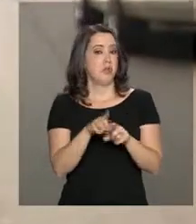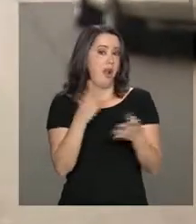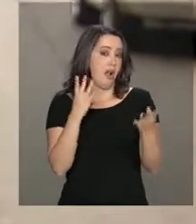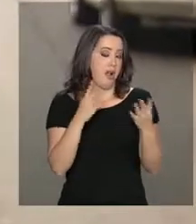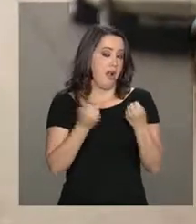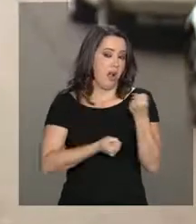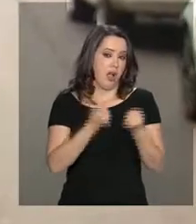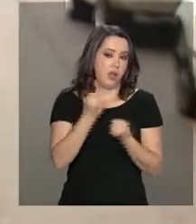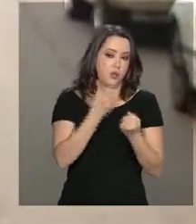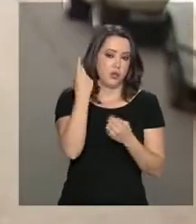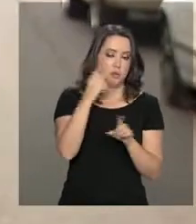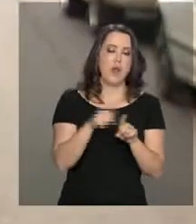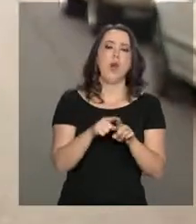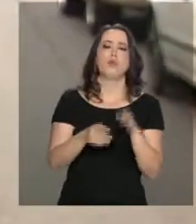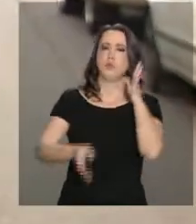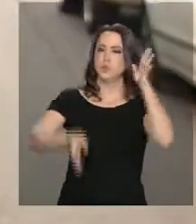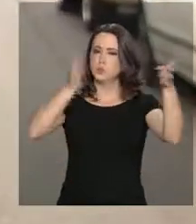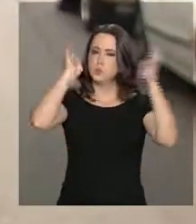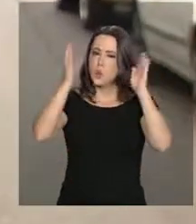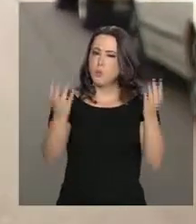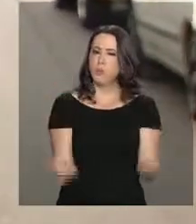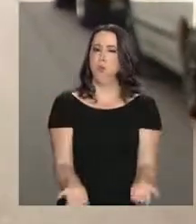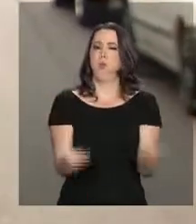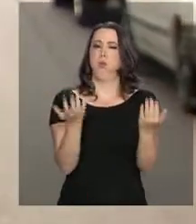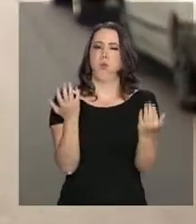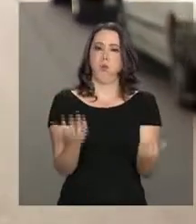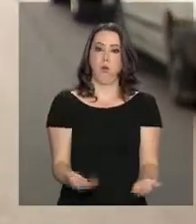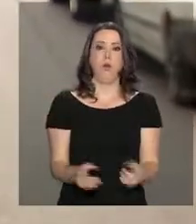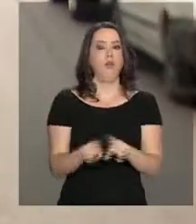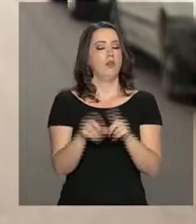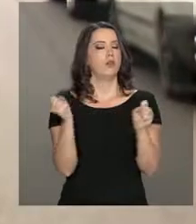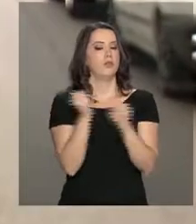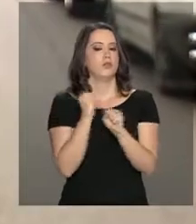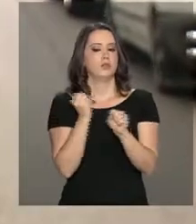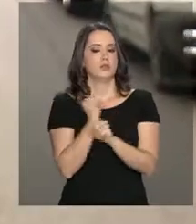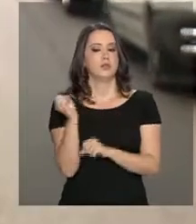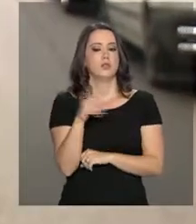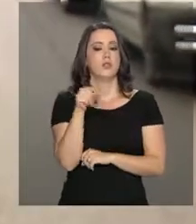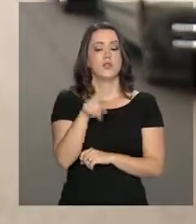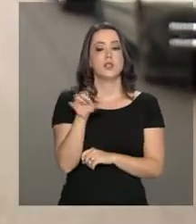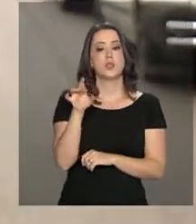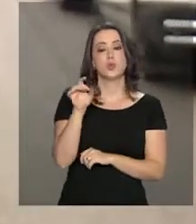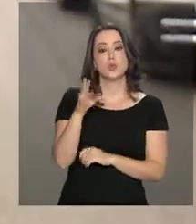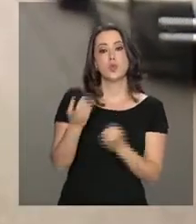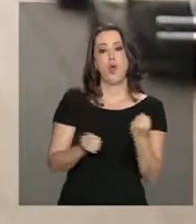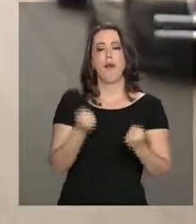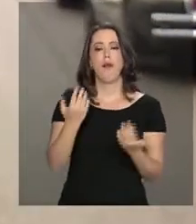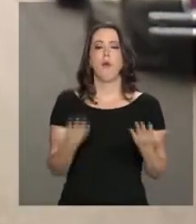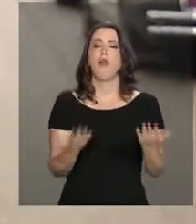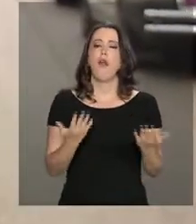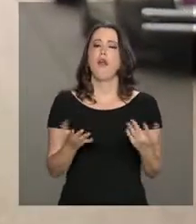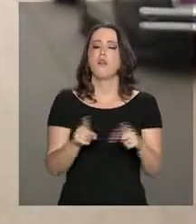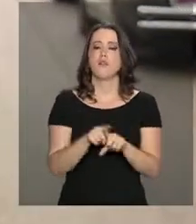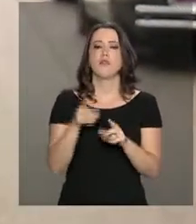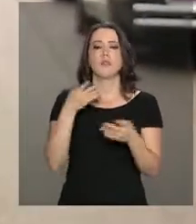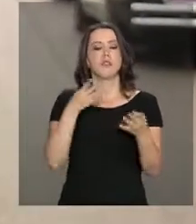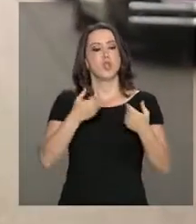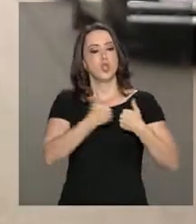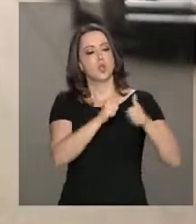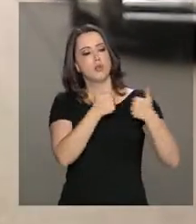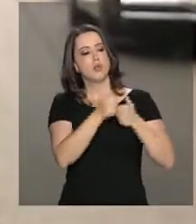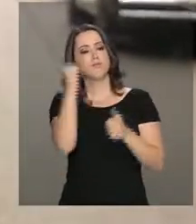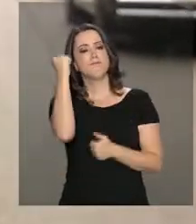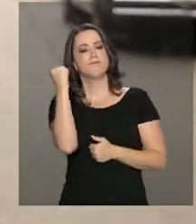caminhões pesados. Com a construção da nova ponte, esta aqui vai ser restrita a veículos leves e ônibus